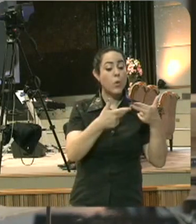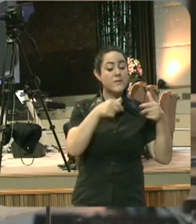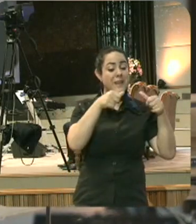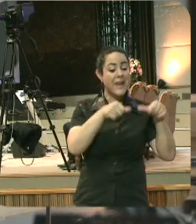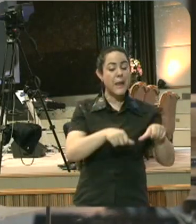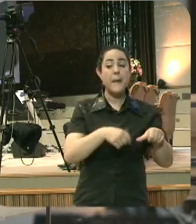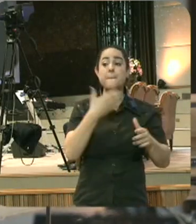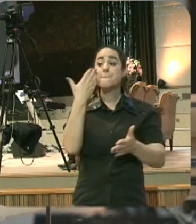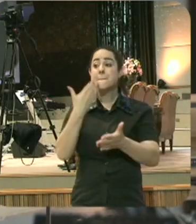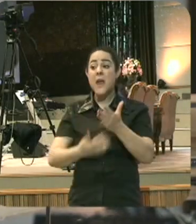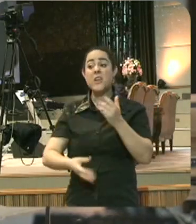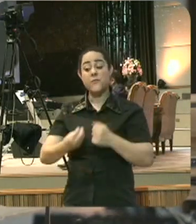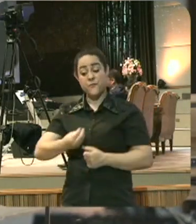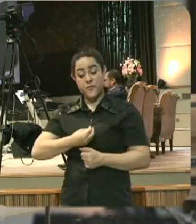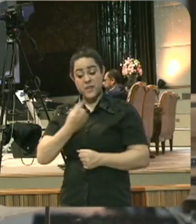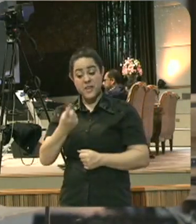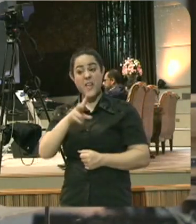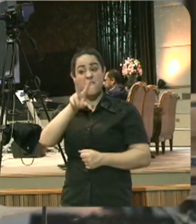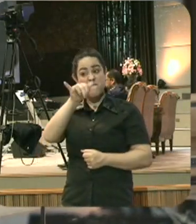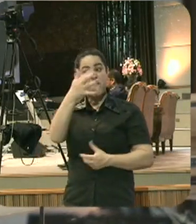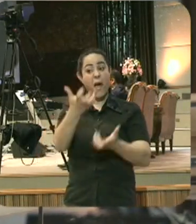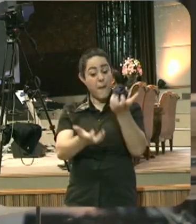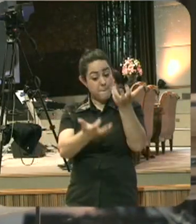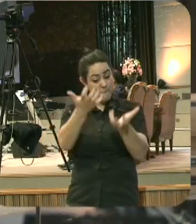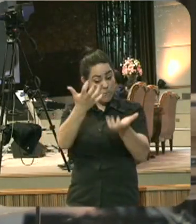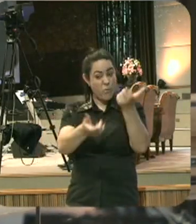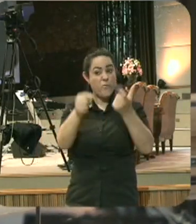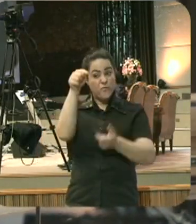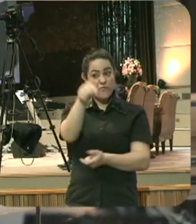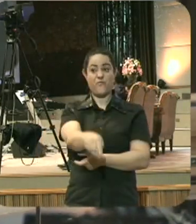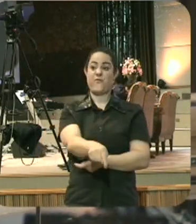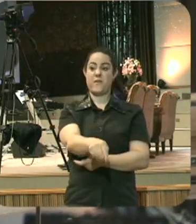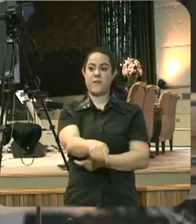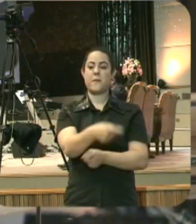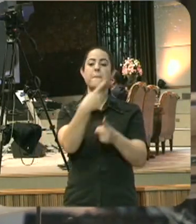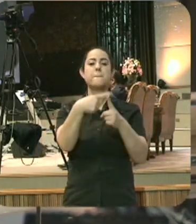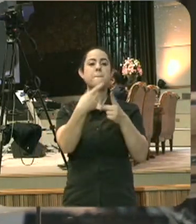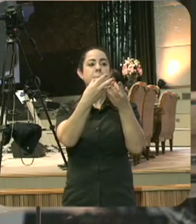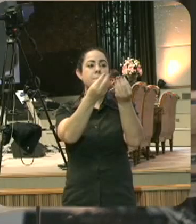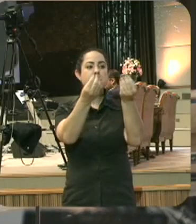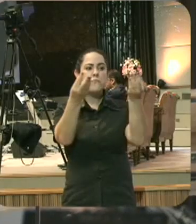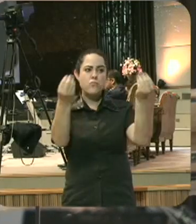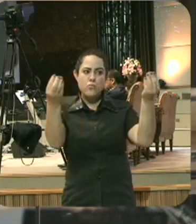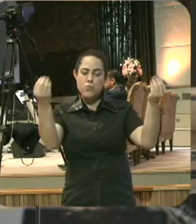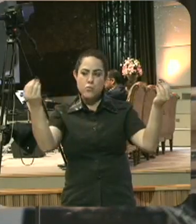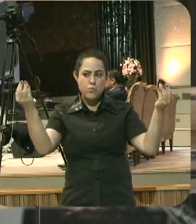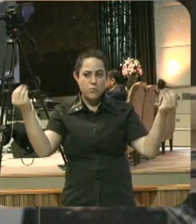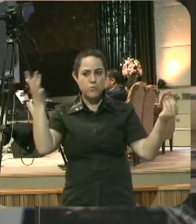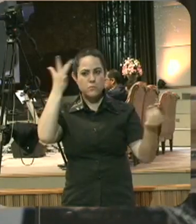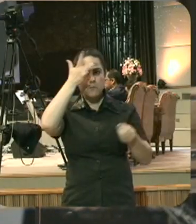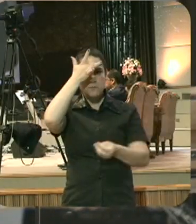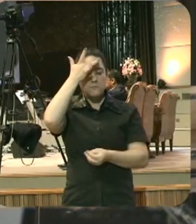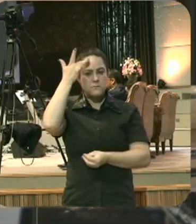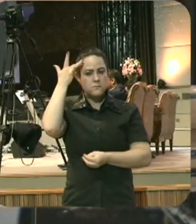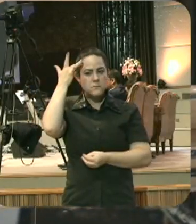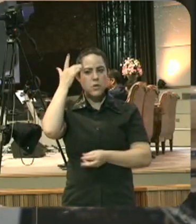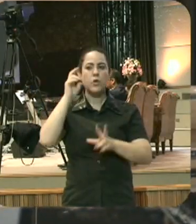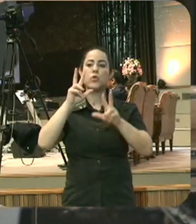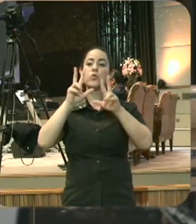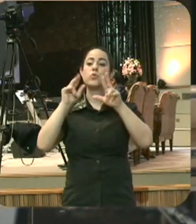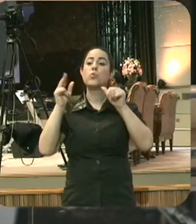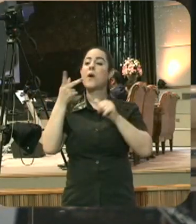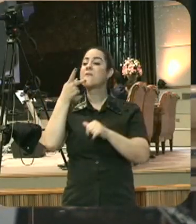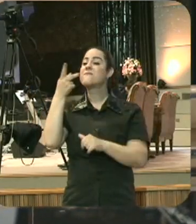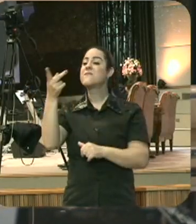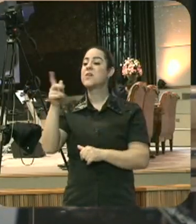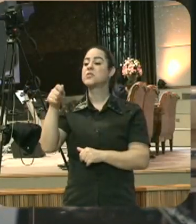vida eterna, vai para o inferno, porque muitos de vocês nunca falaram